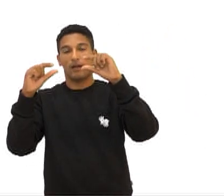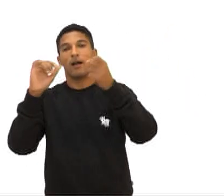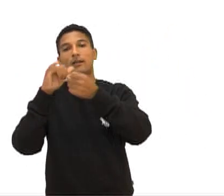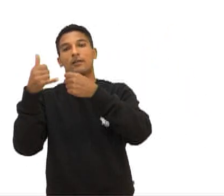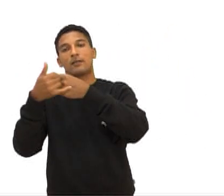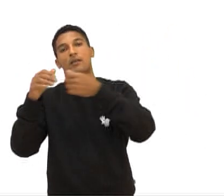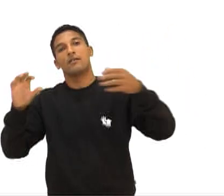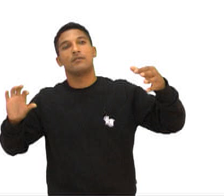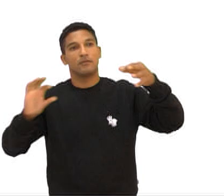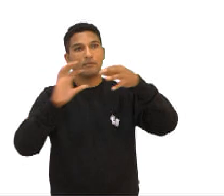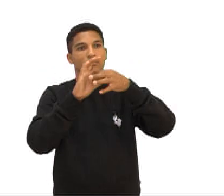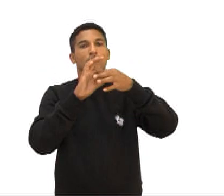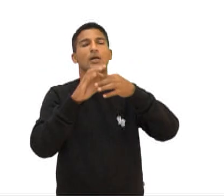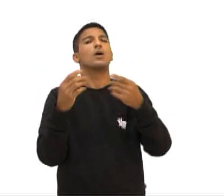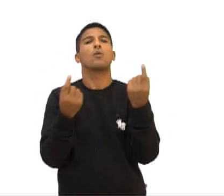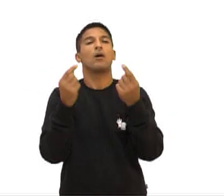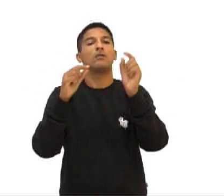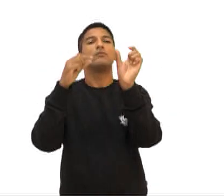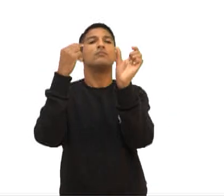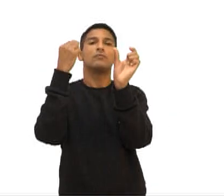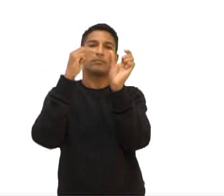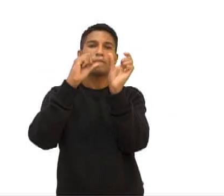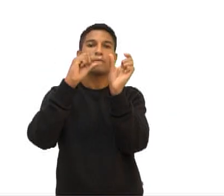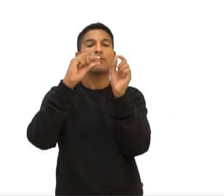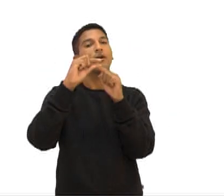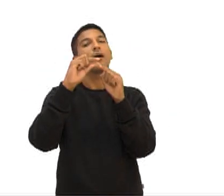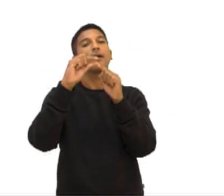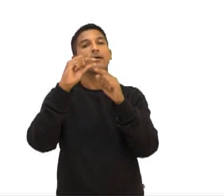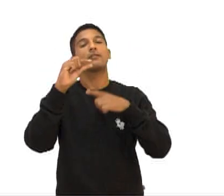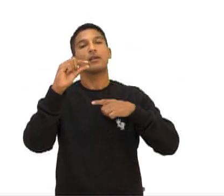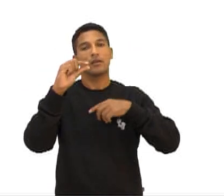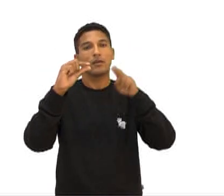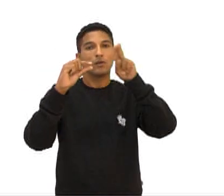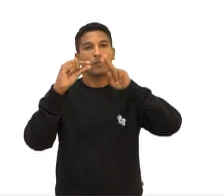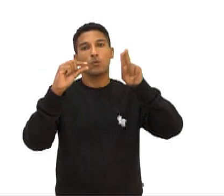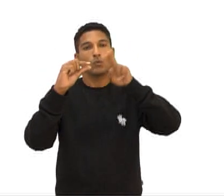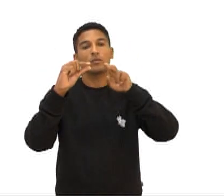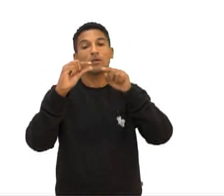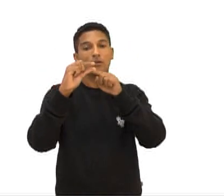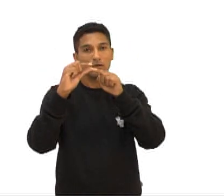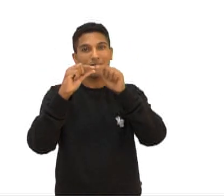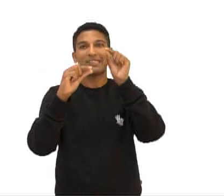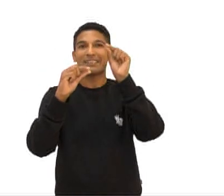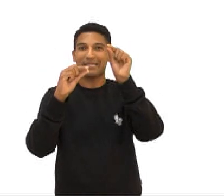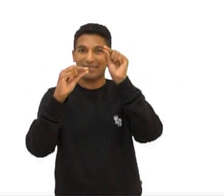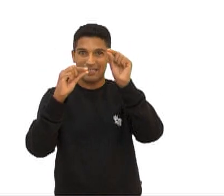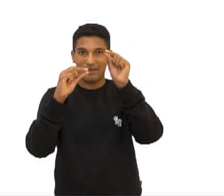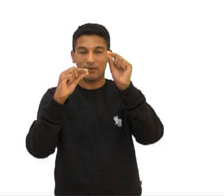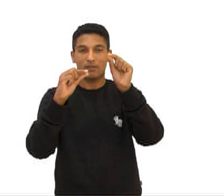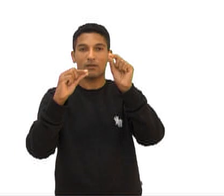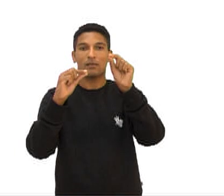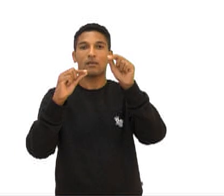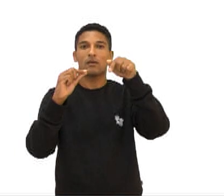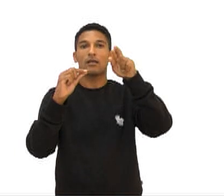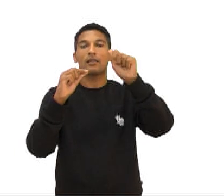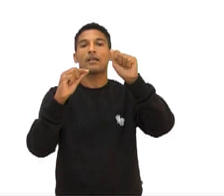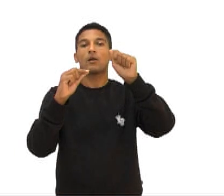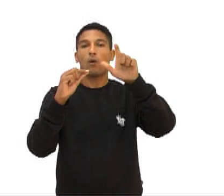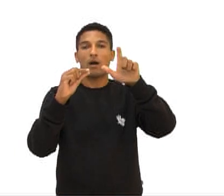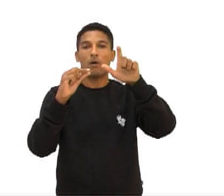os pronomes relativos, que, o qual, os quais, a qual, as quais,